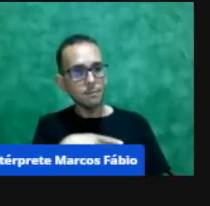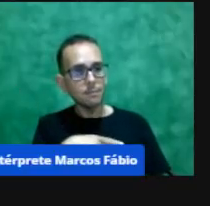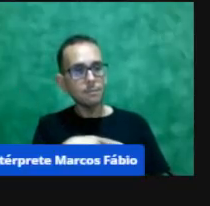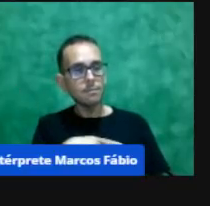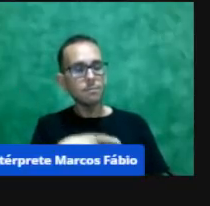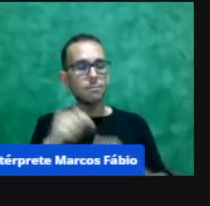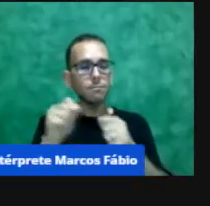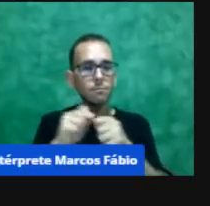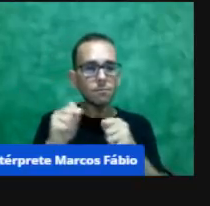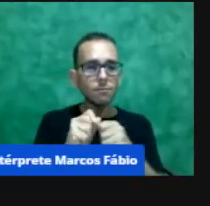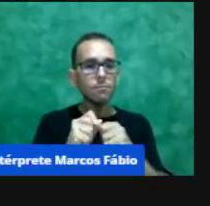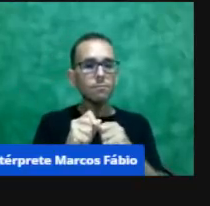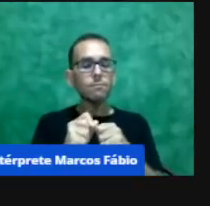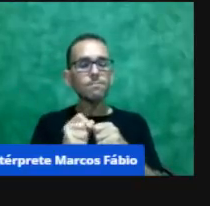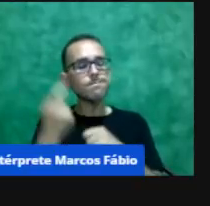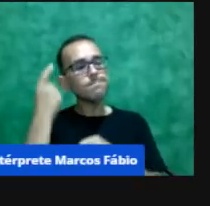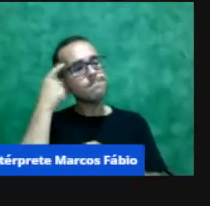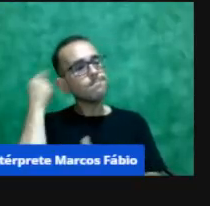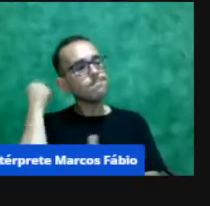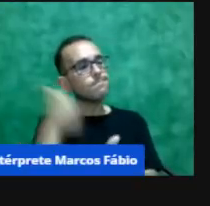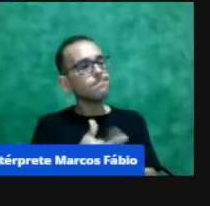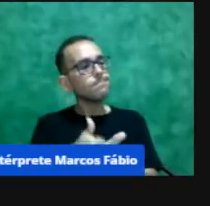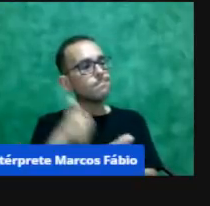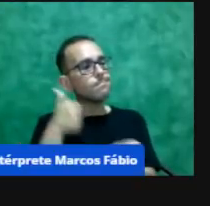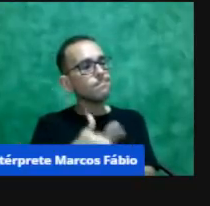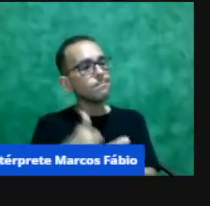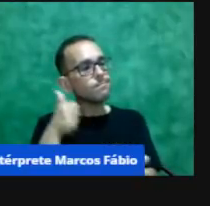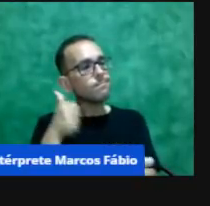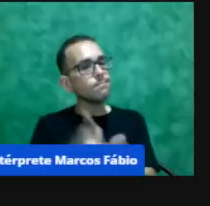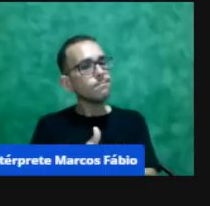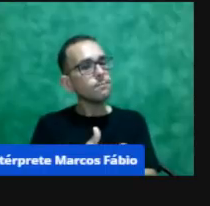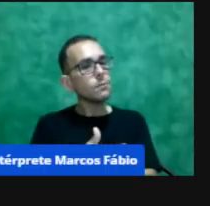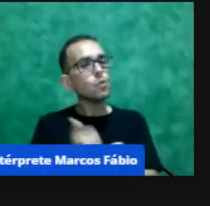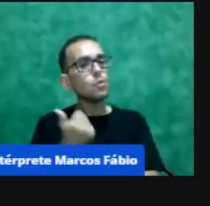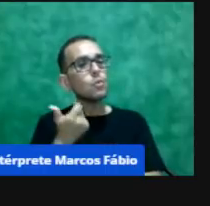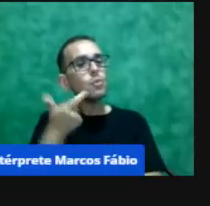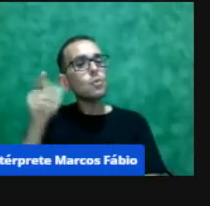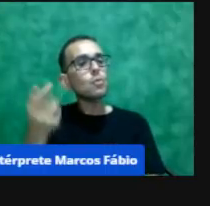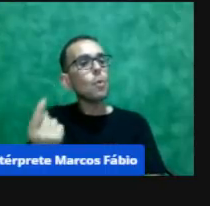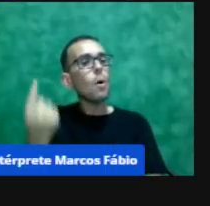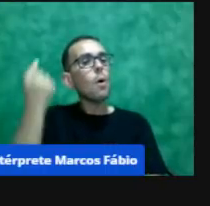construído de uma formação